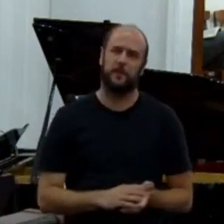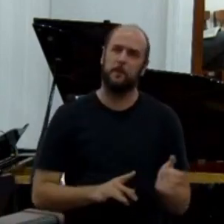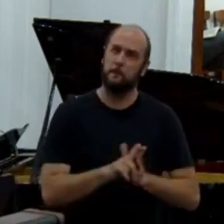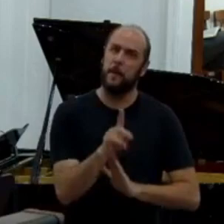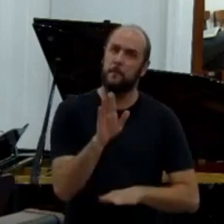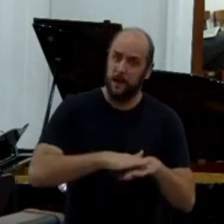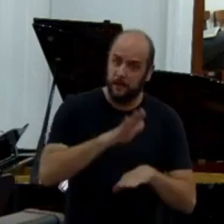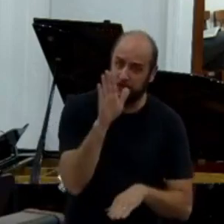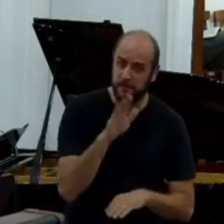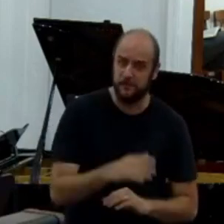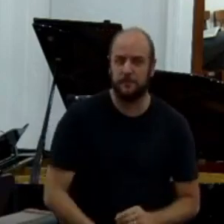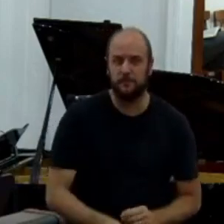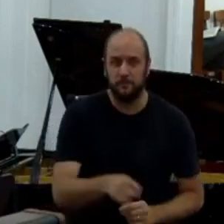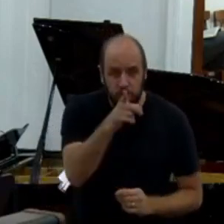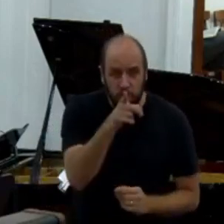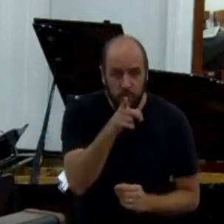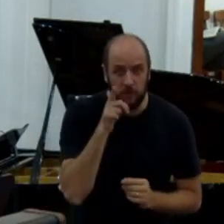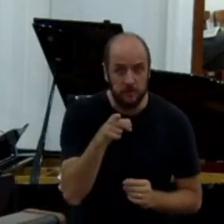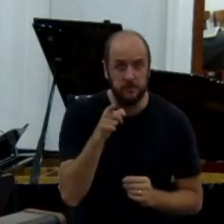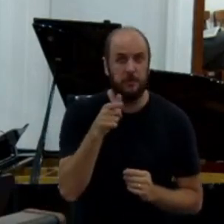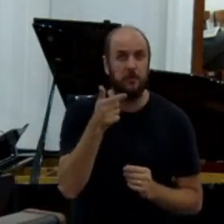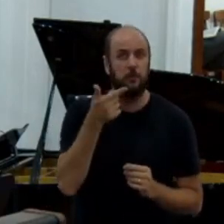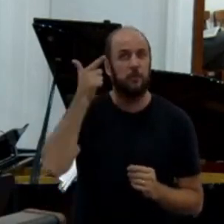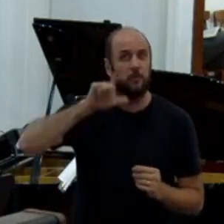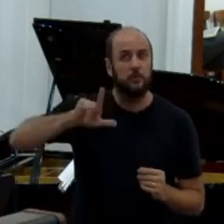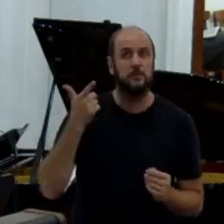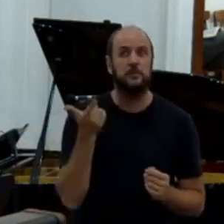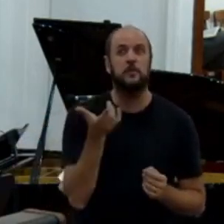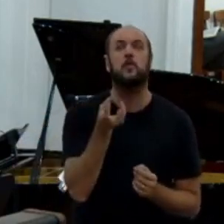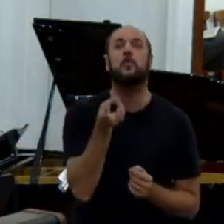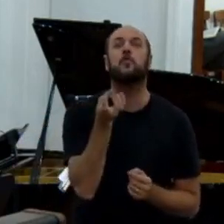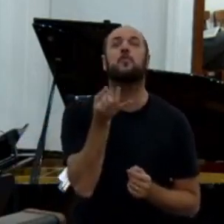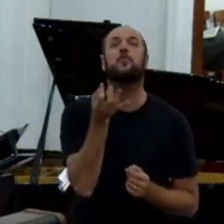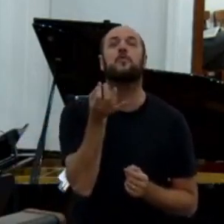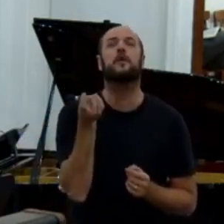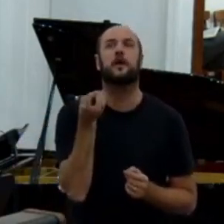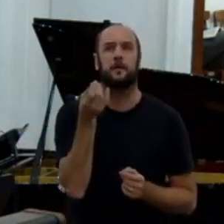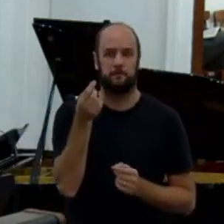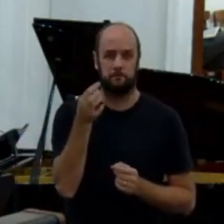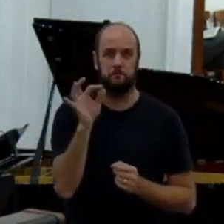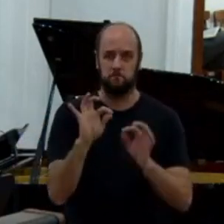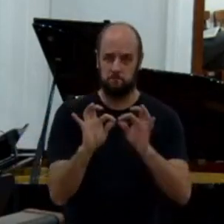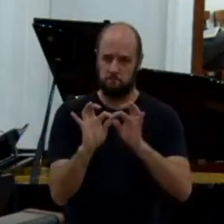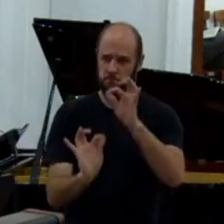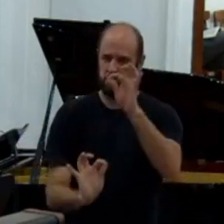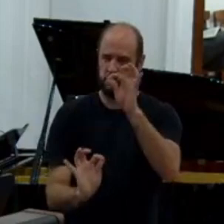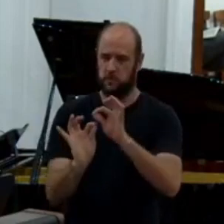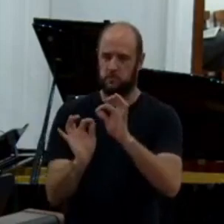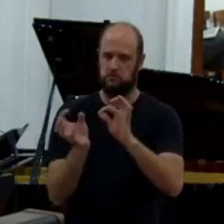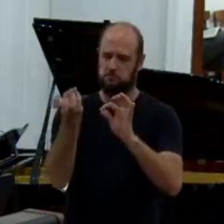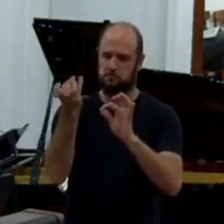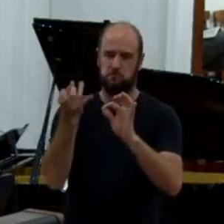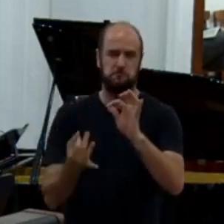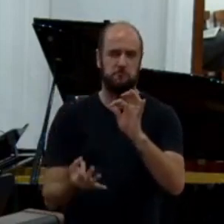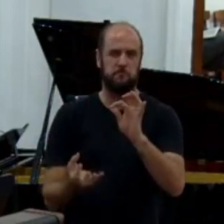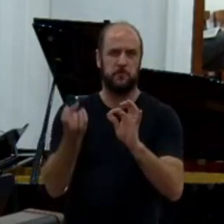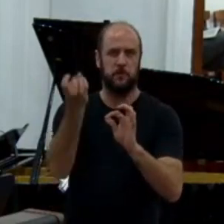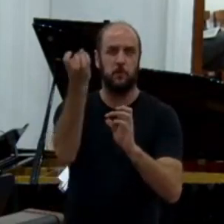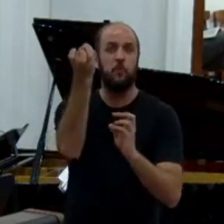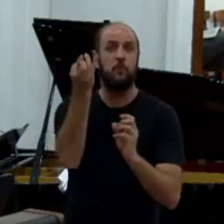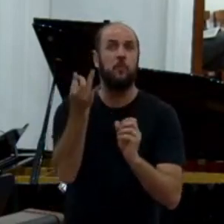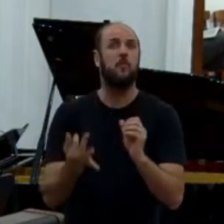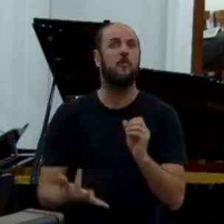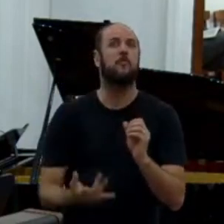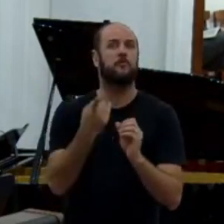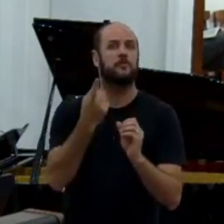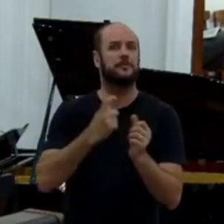Pergunto mais. Você seria capaz de contar quantas vezes, de mensurar, de calcular quantas